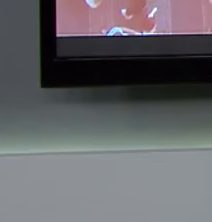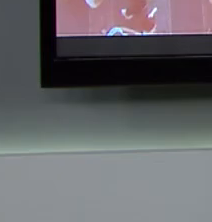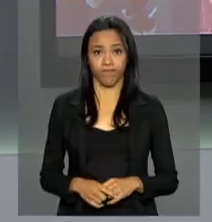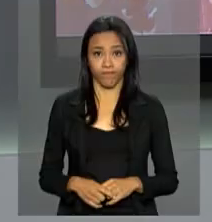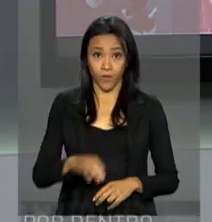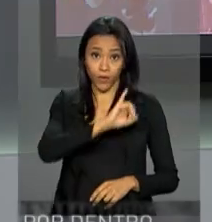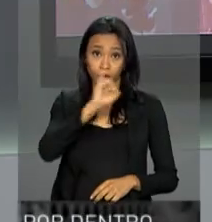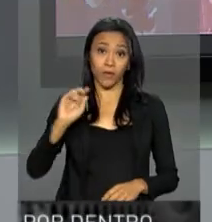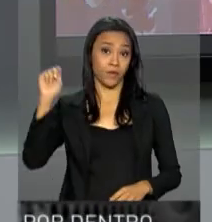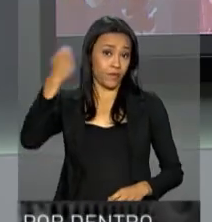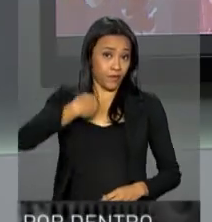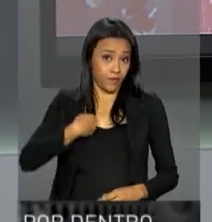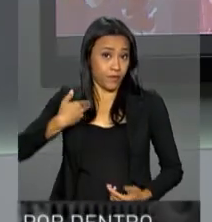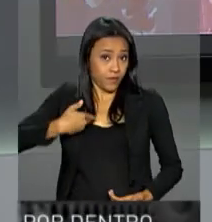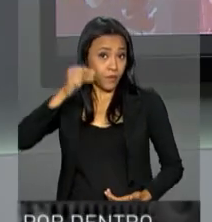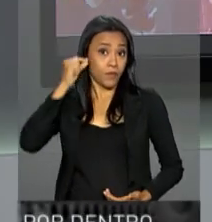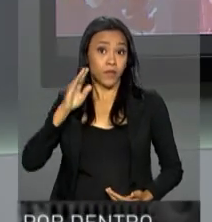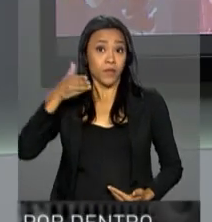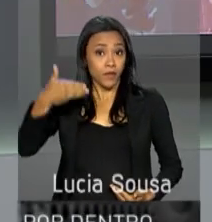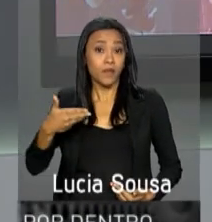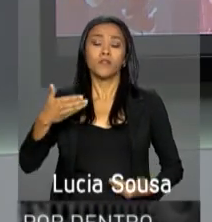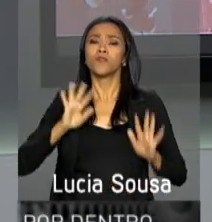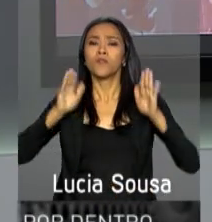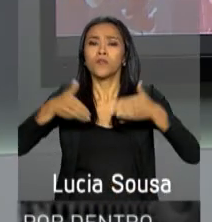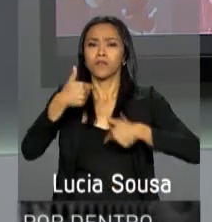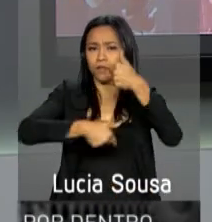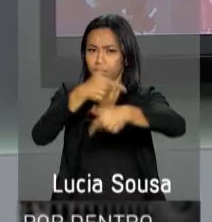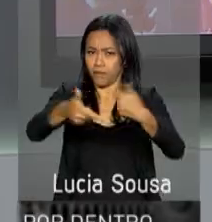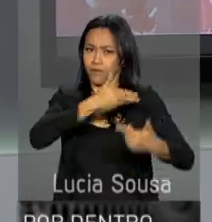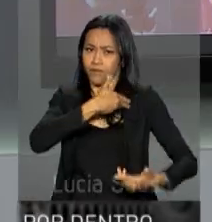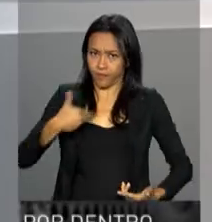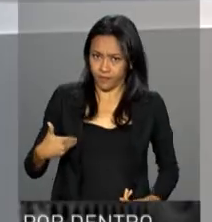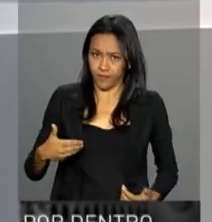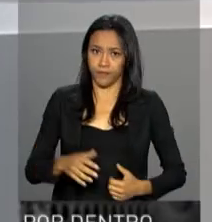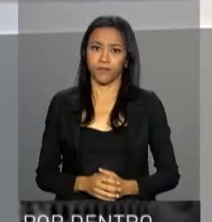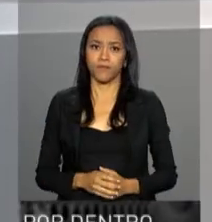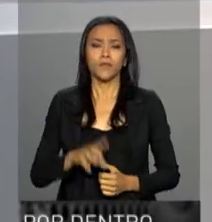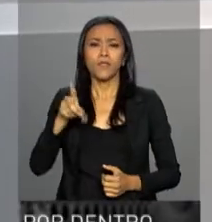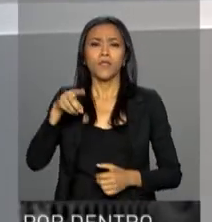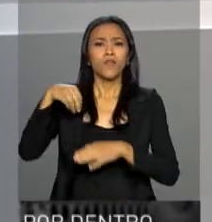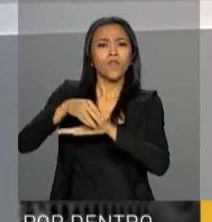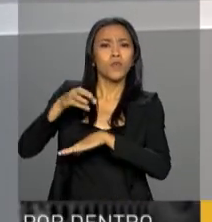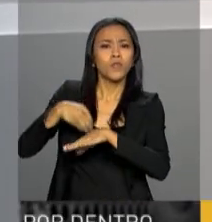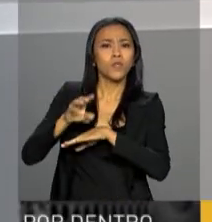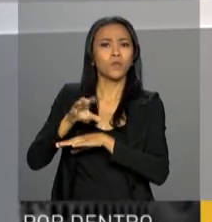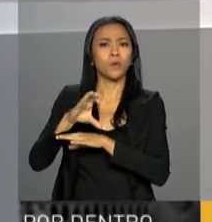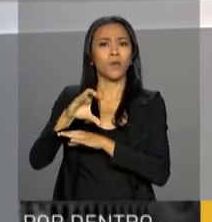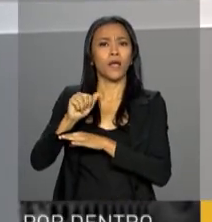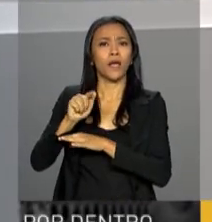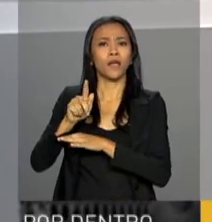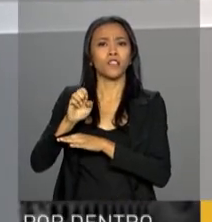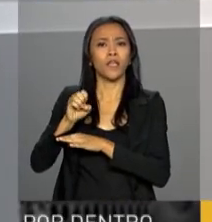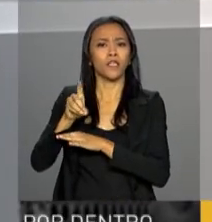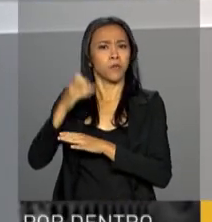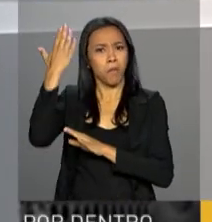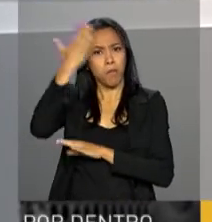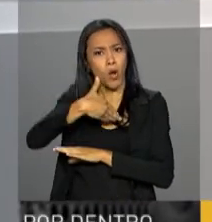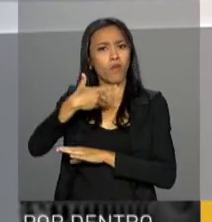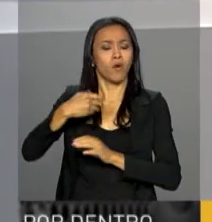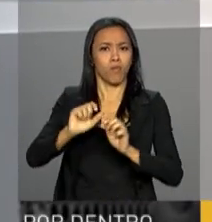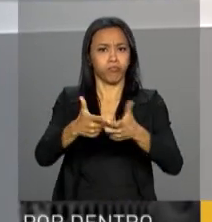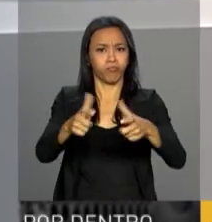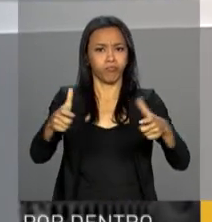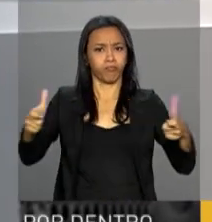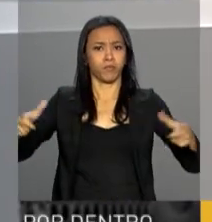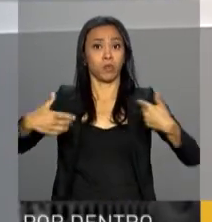olá eu sou carnaval a tia este programa por dentro do governo dados do caged de agosto mostram o crescimento do emprego formal